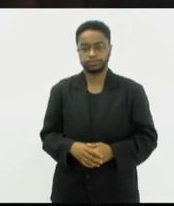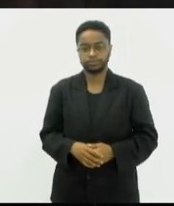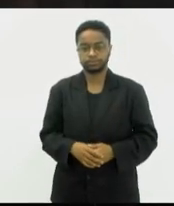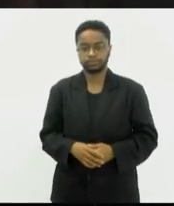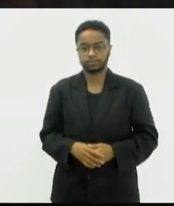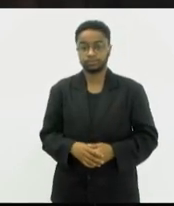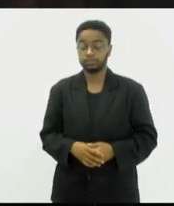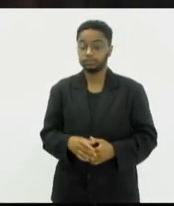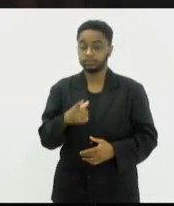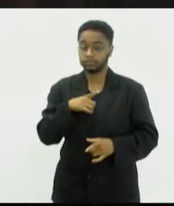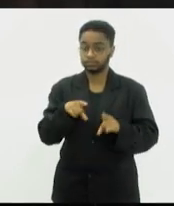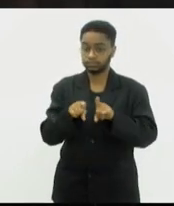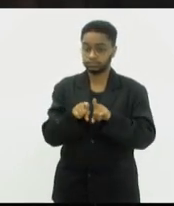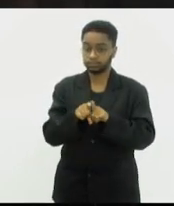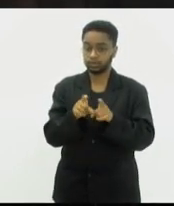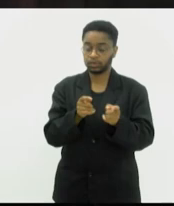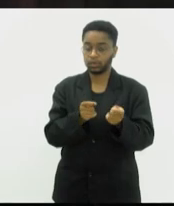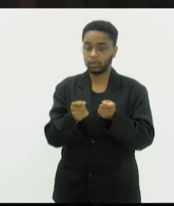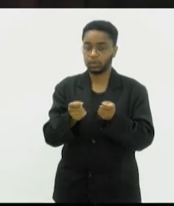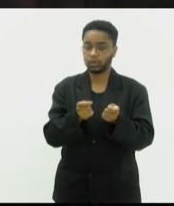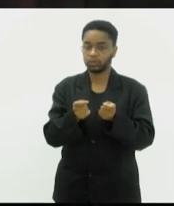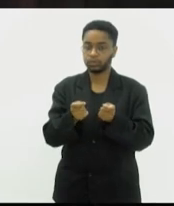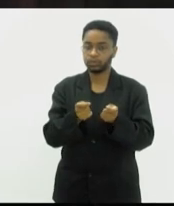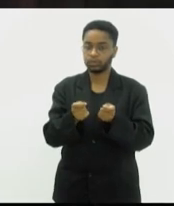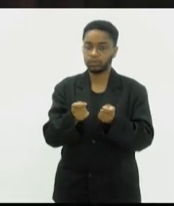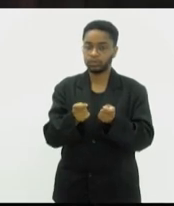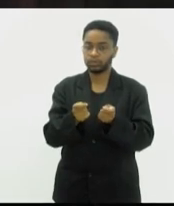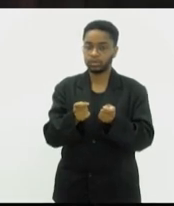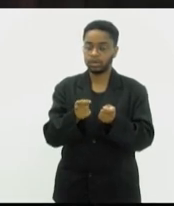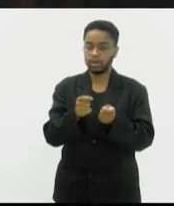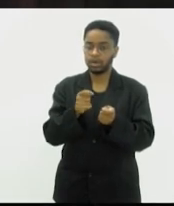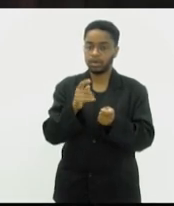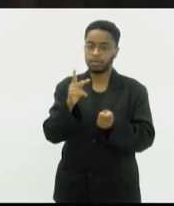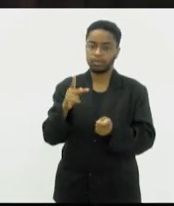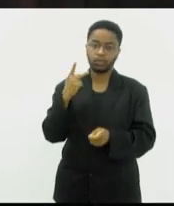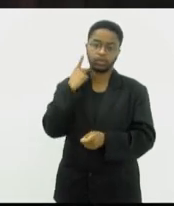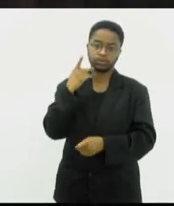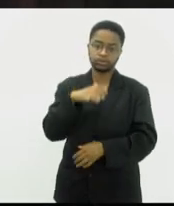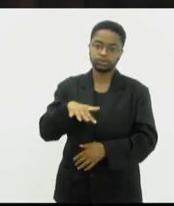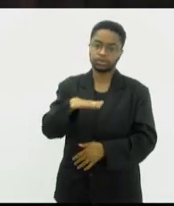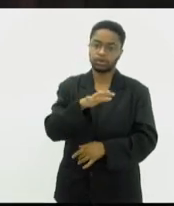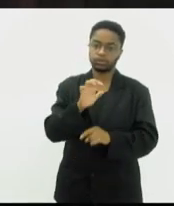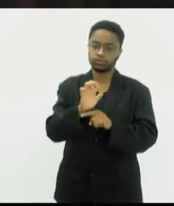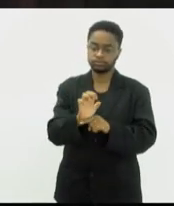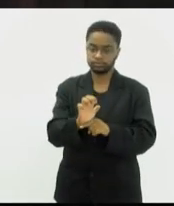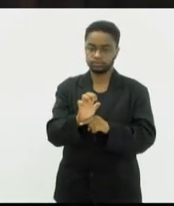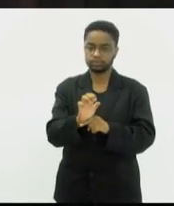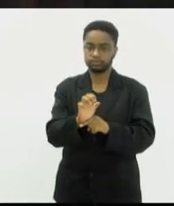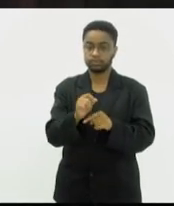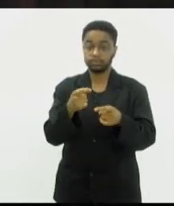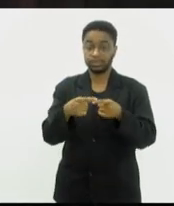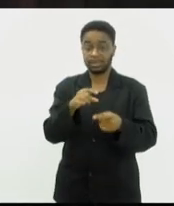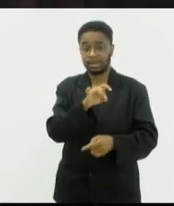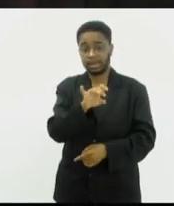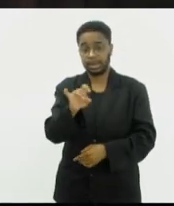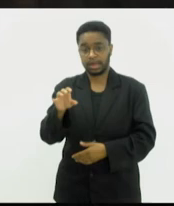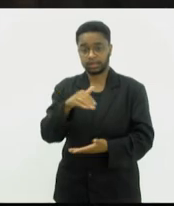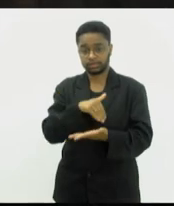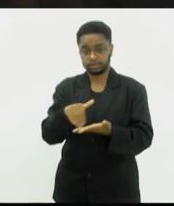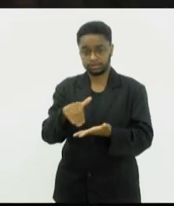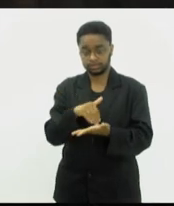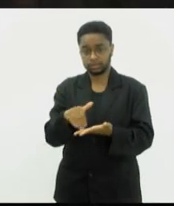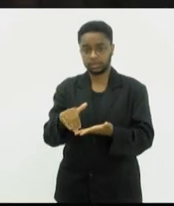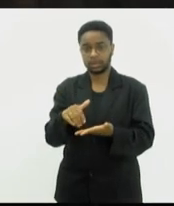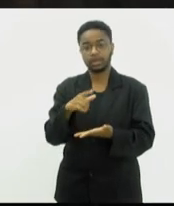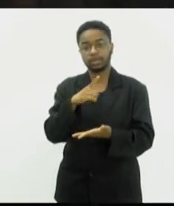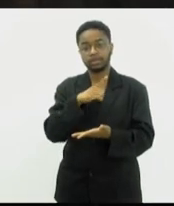E ainda tem o controle da Procuradoria Geral do Estado, que em cada secretaria